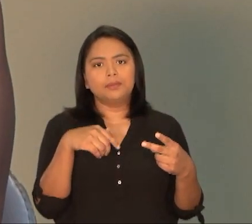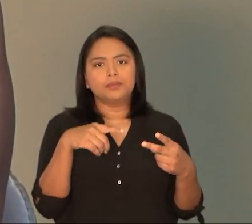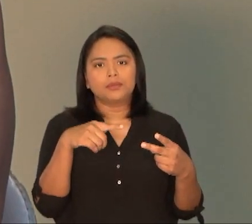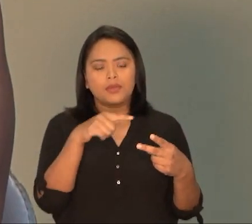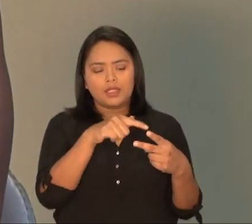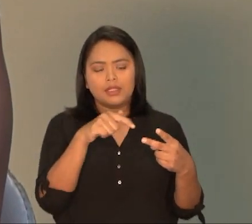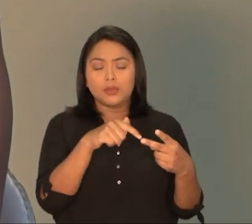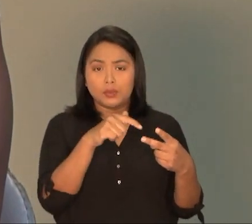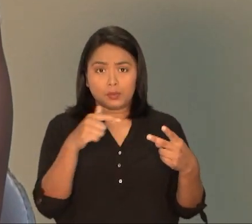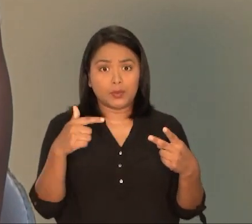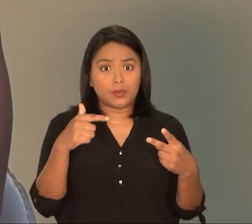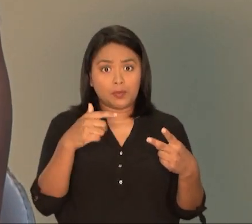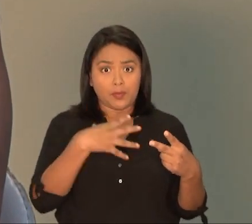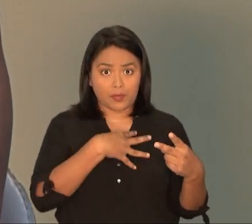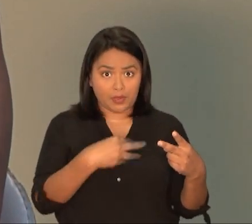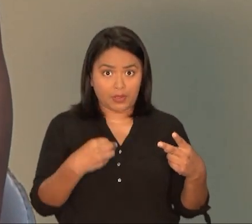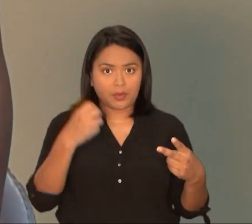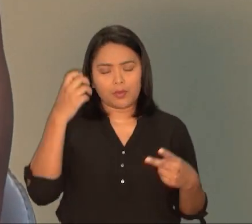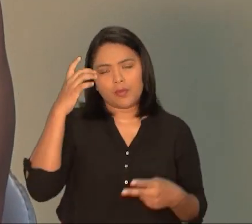mais fácil